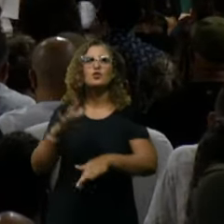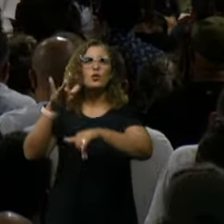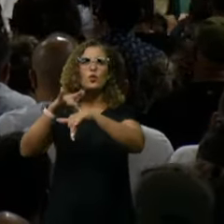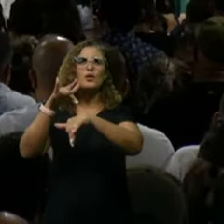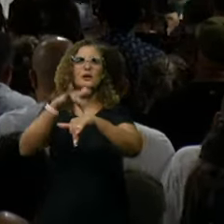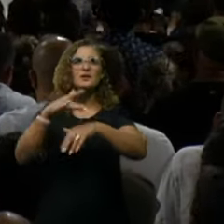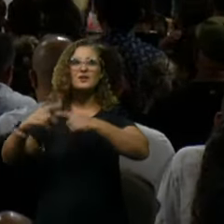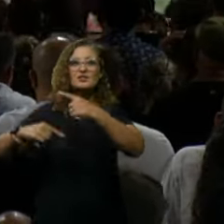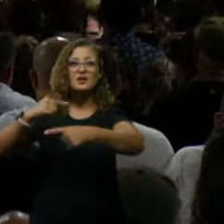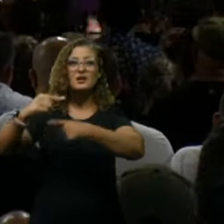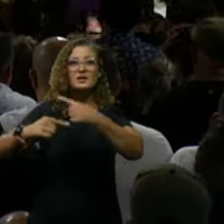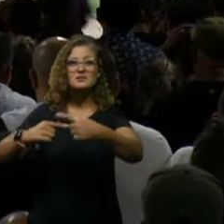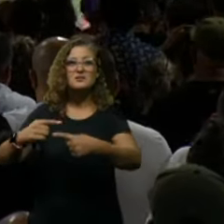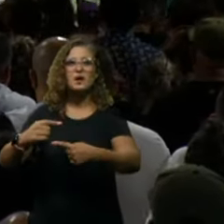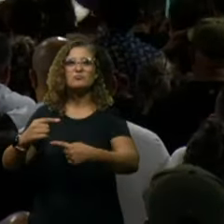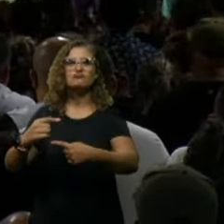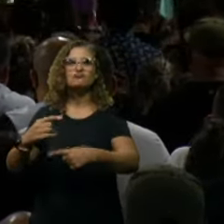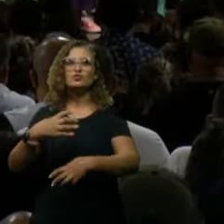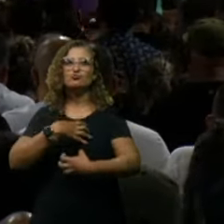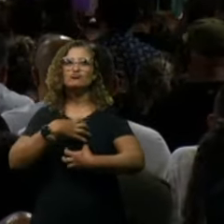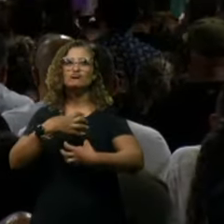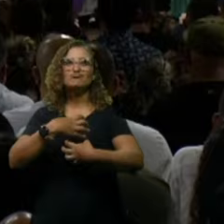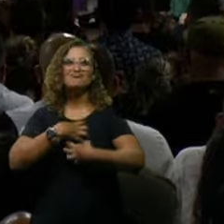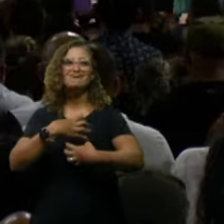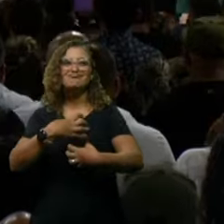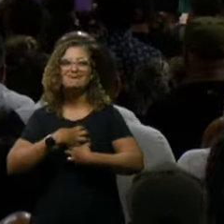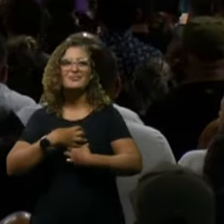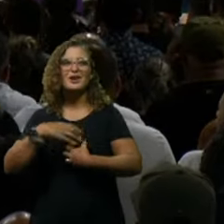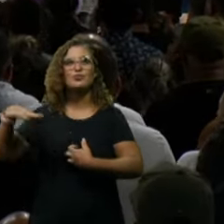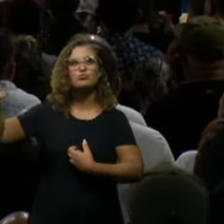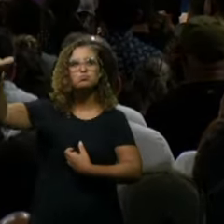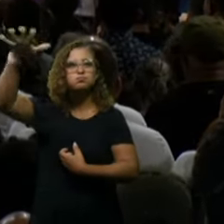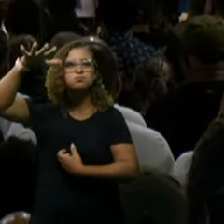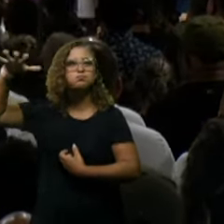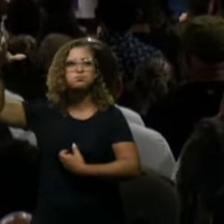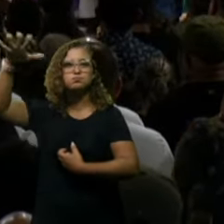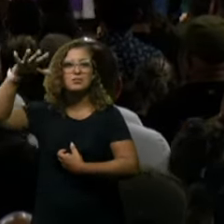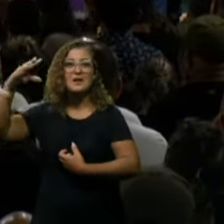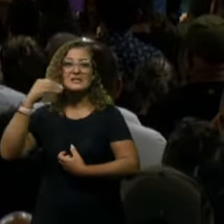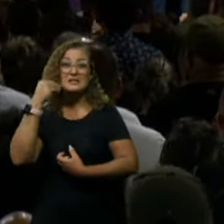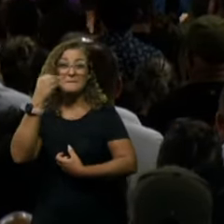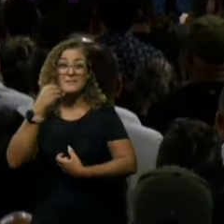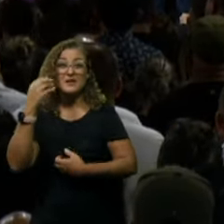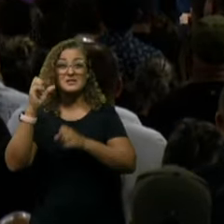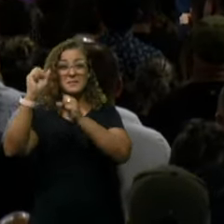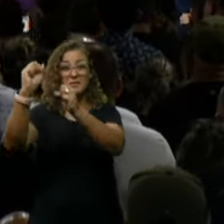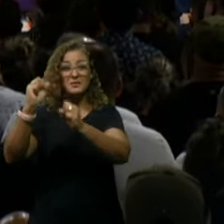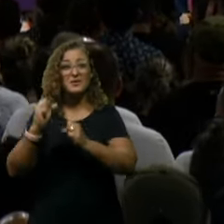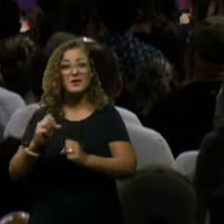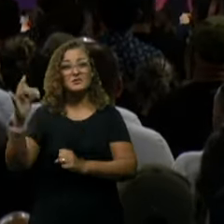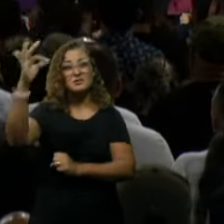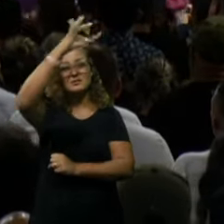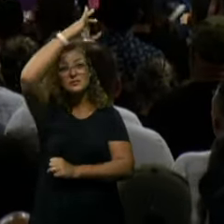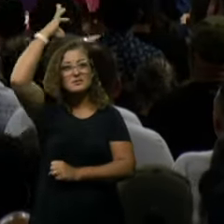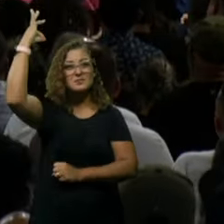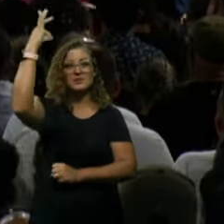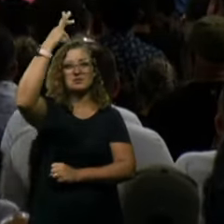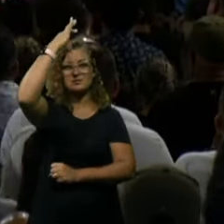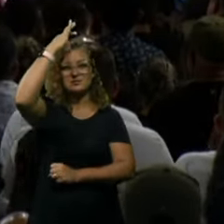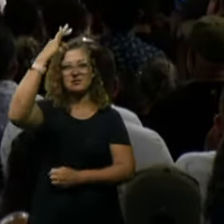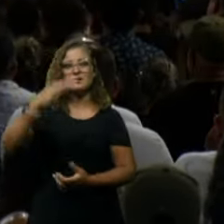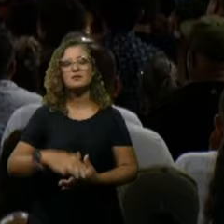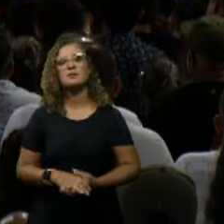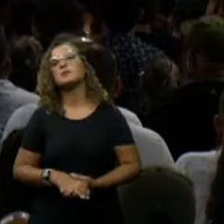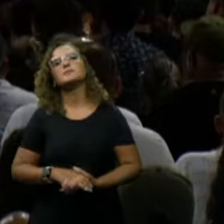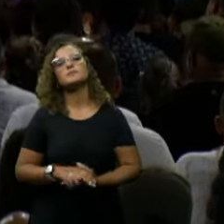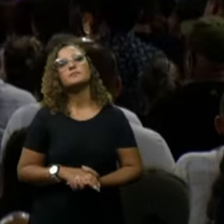forma sobrenatural adolescentes tendo Poderosas experiências que o Espírito Santo por roubar toda e